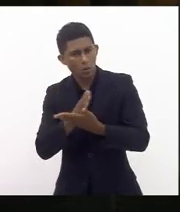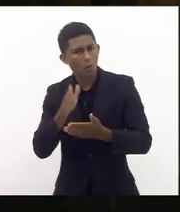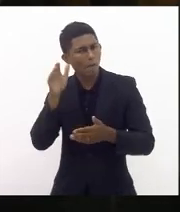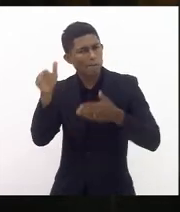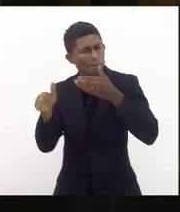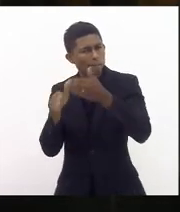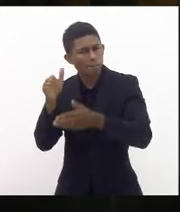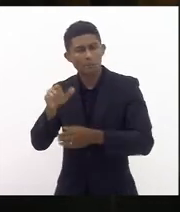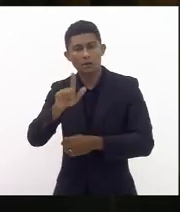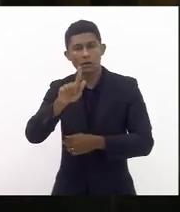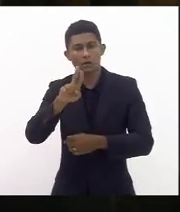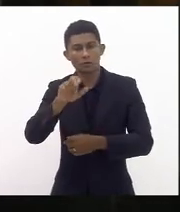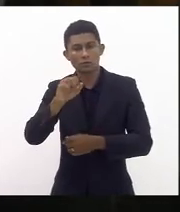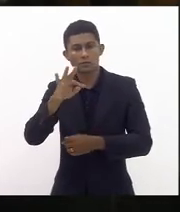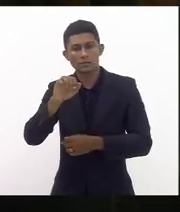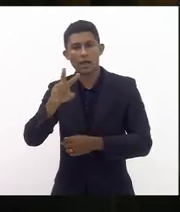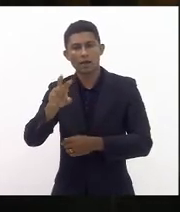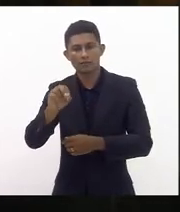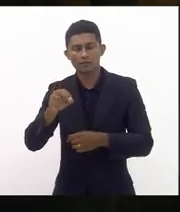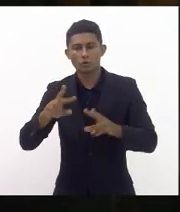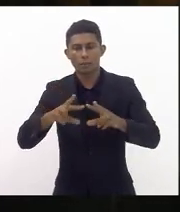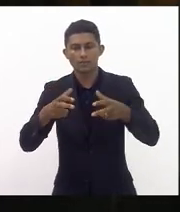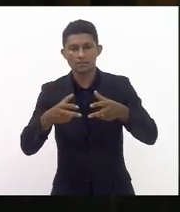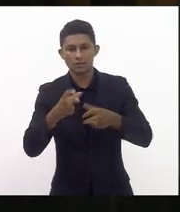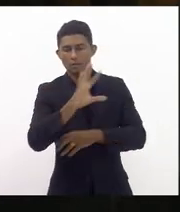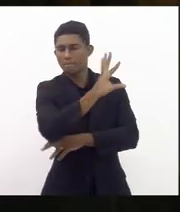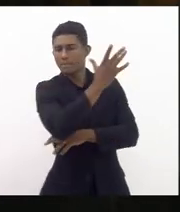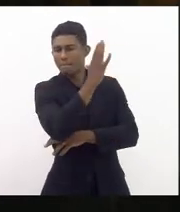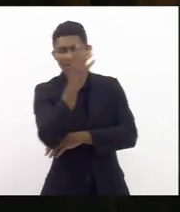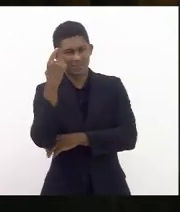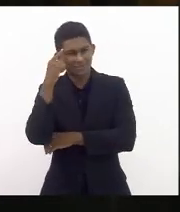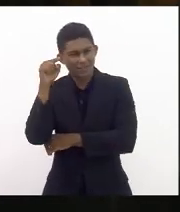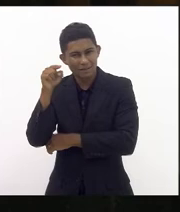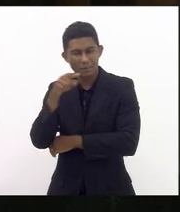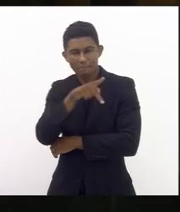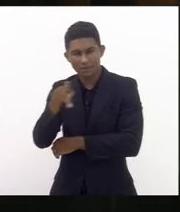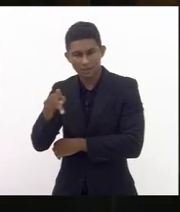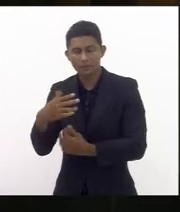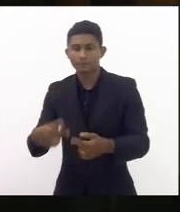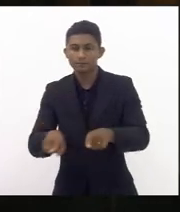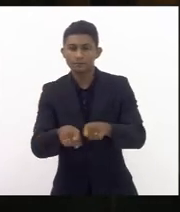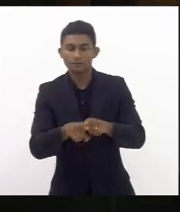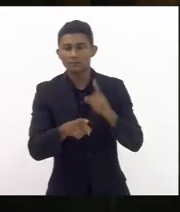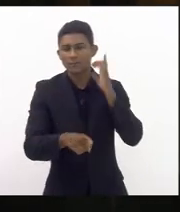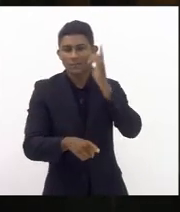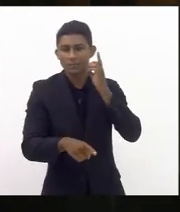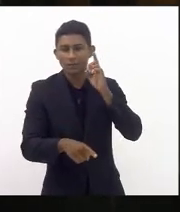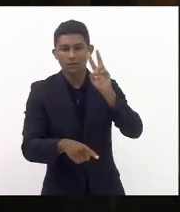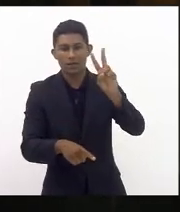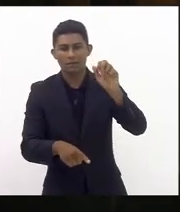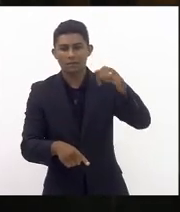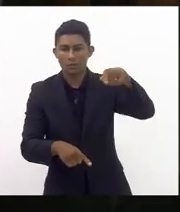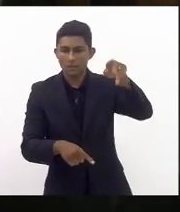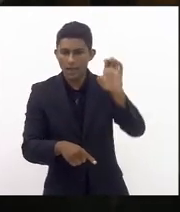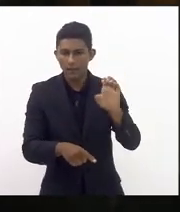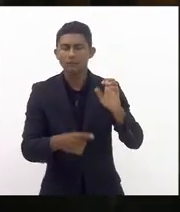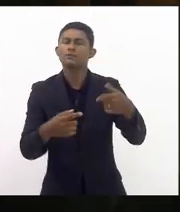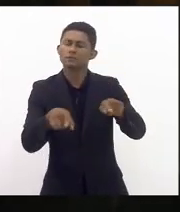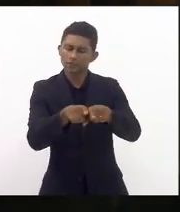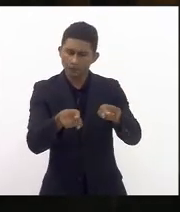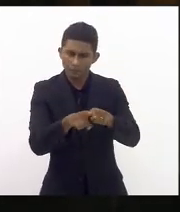Schmidt, presidente da Comissão do Meio Ambiente, deputado Valdeque Carneiro, que também é